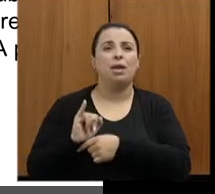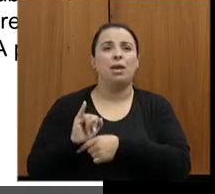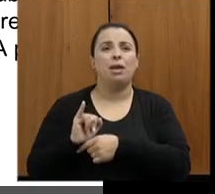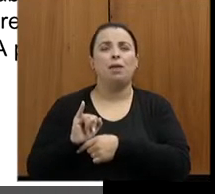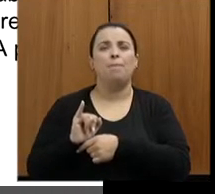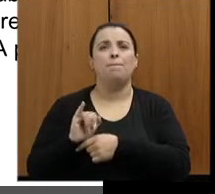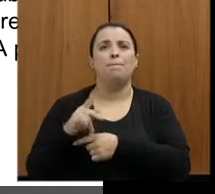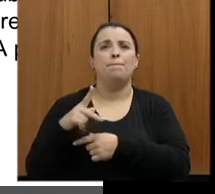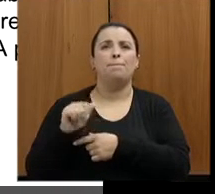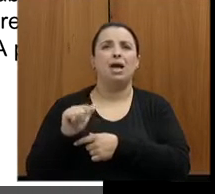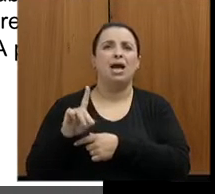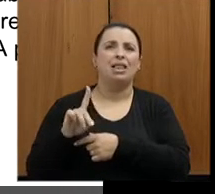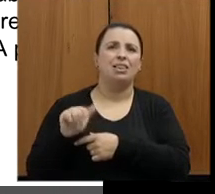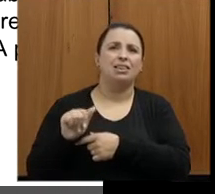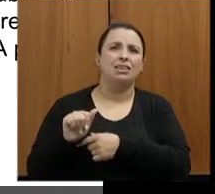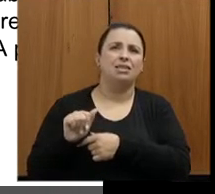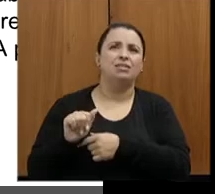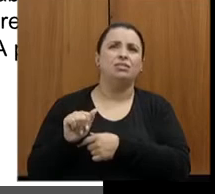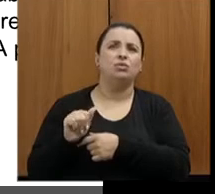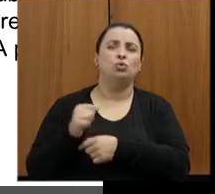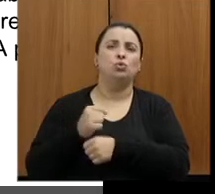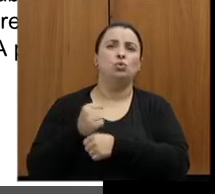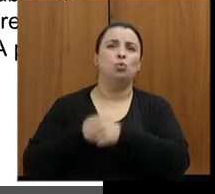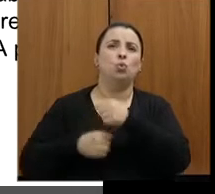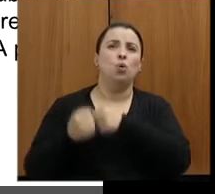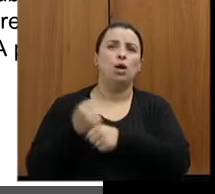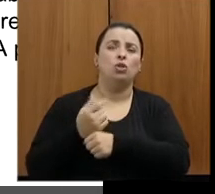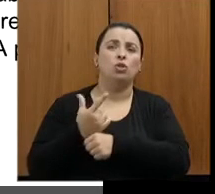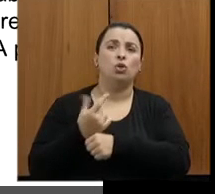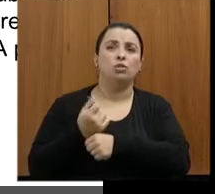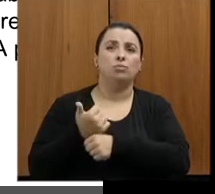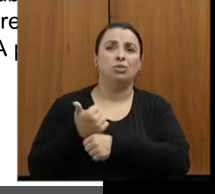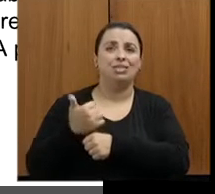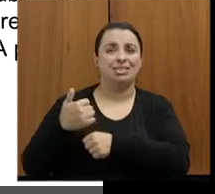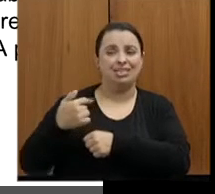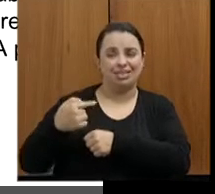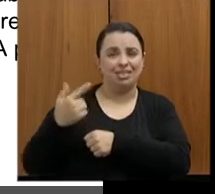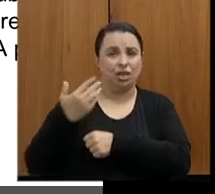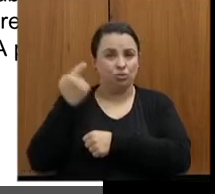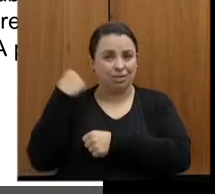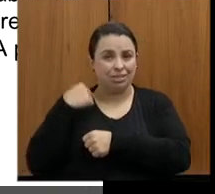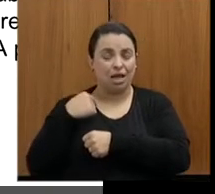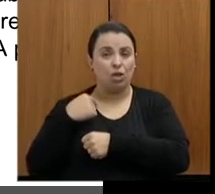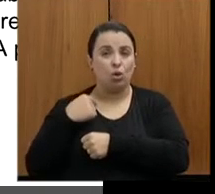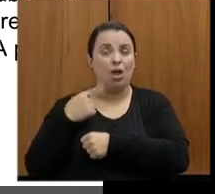2017, e aí, a partir de 2019, a gente já estava com os primeiros